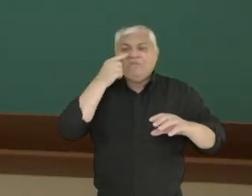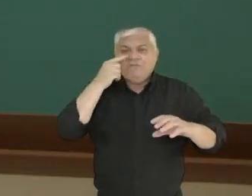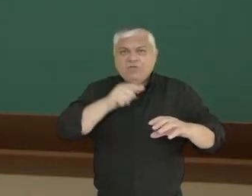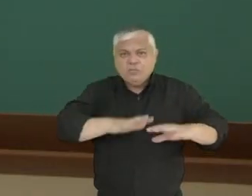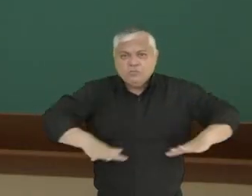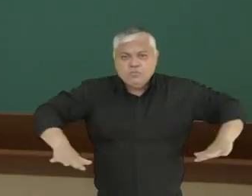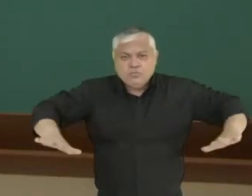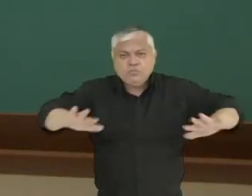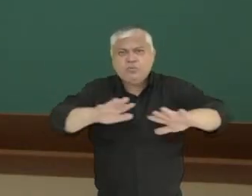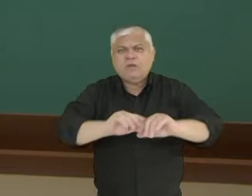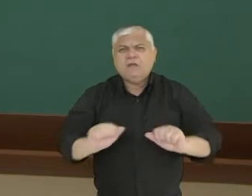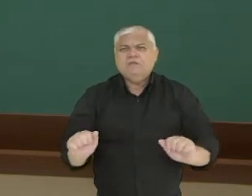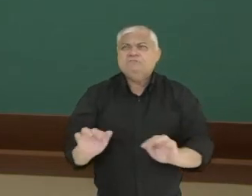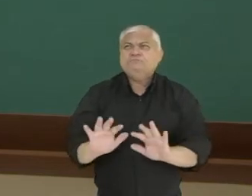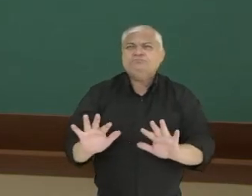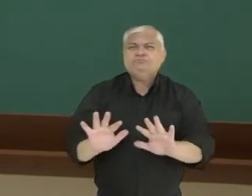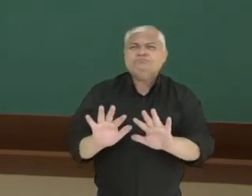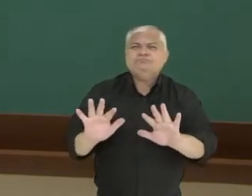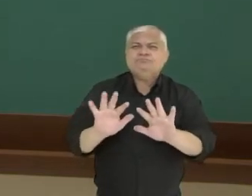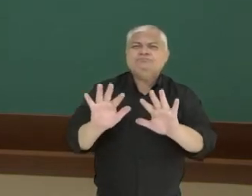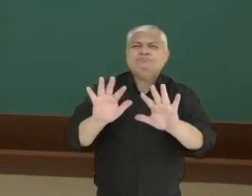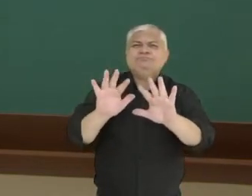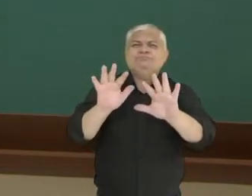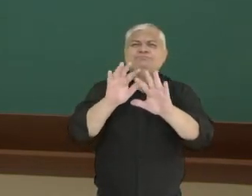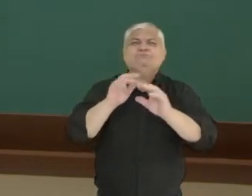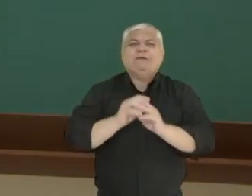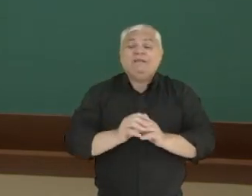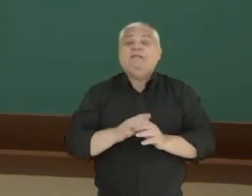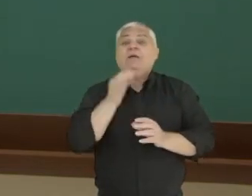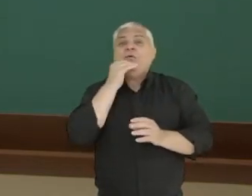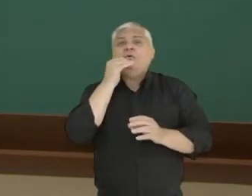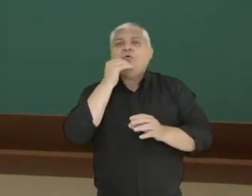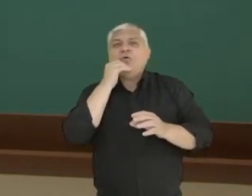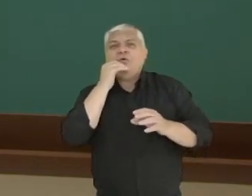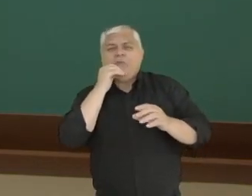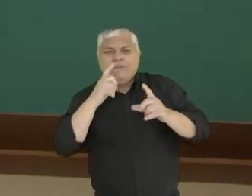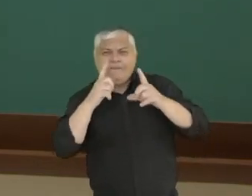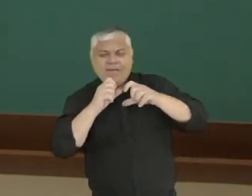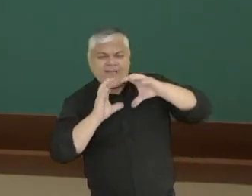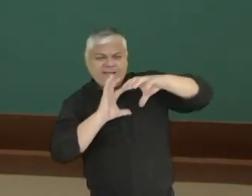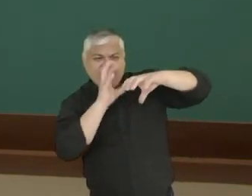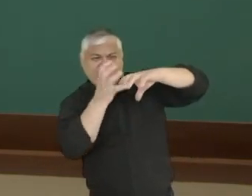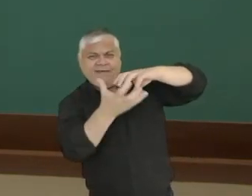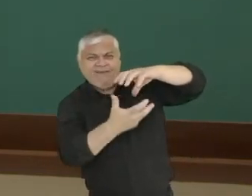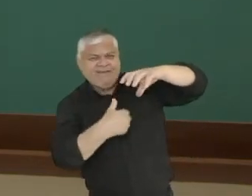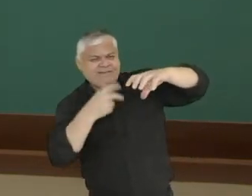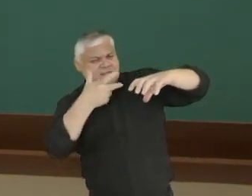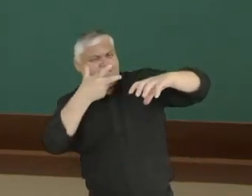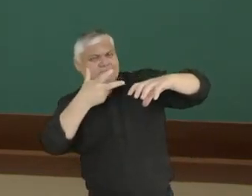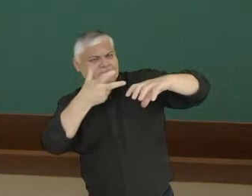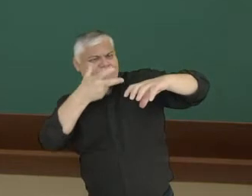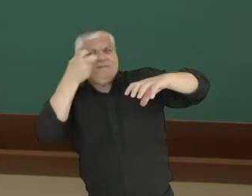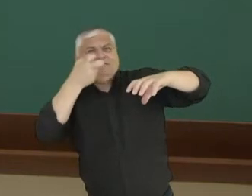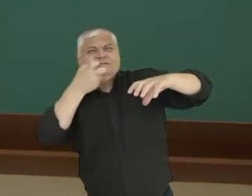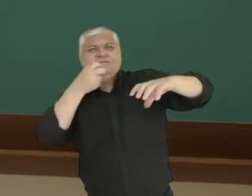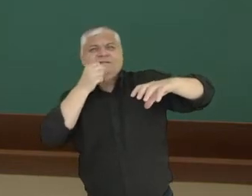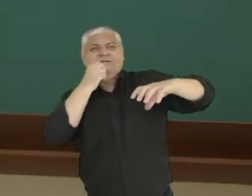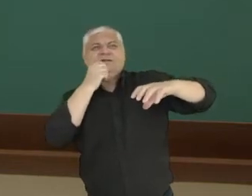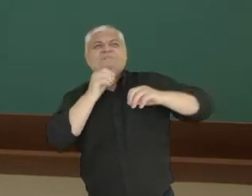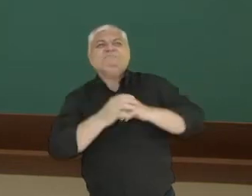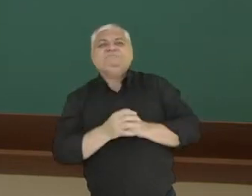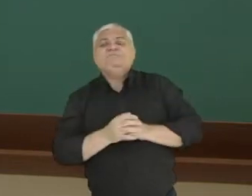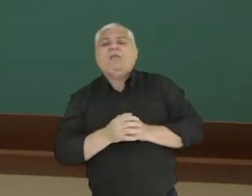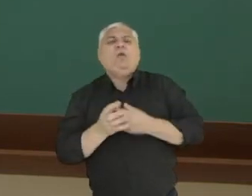dessa fumaça e de que forma essa fumaça ela foi captada de forma diferente do que as áreas no entorno.